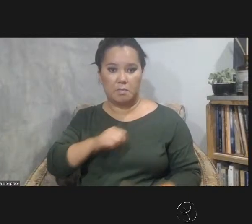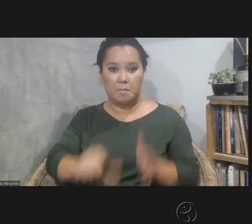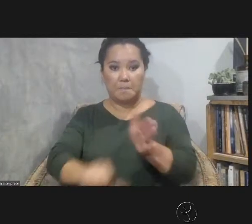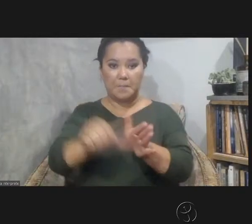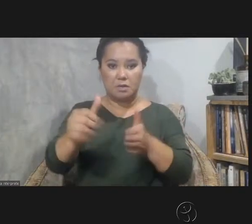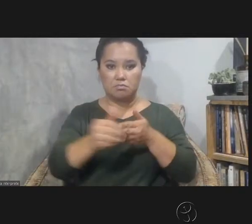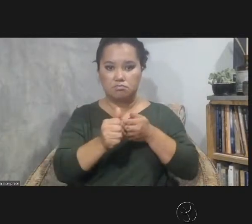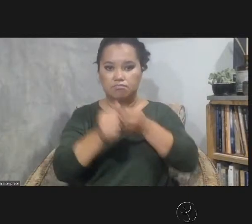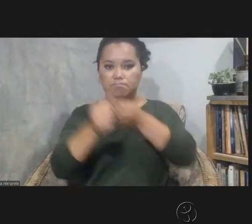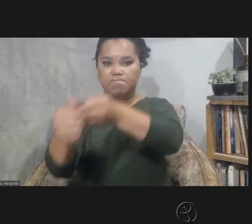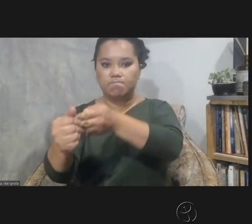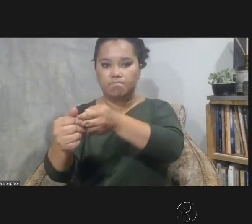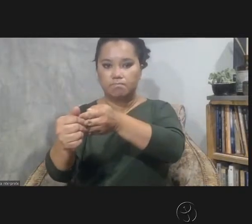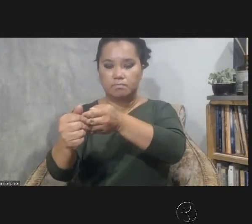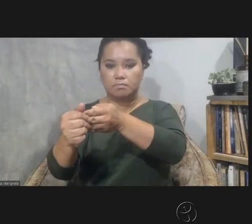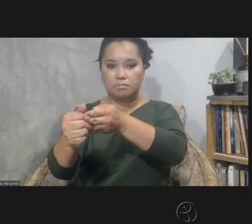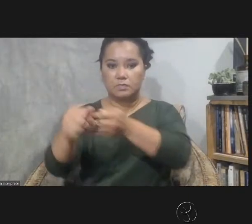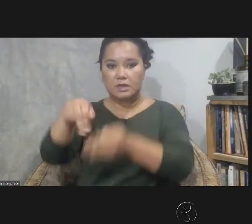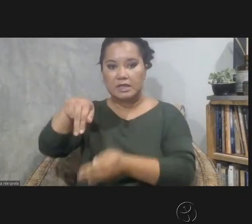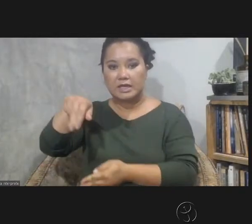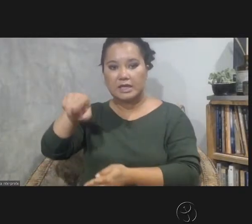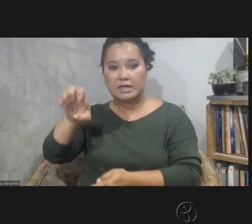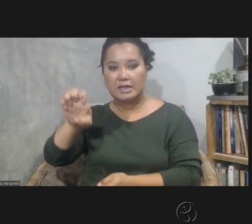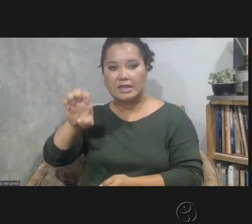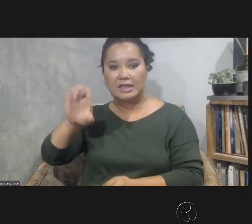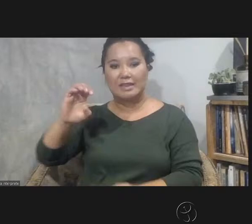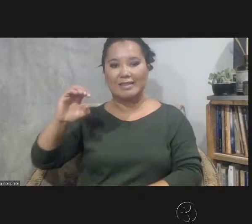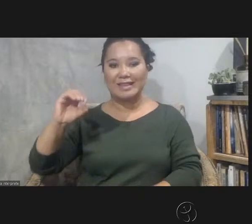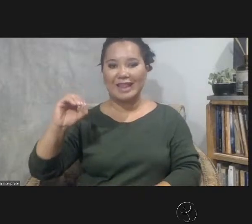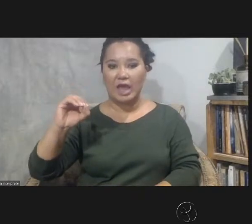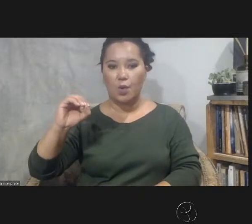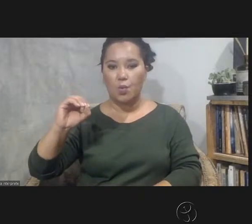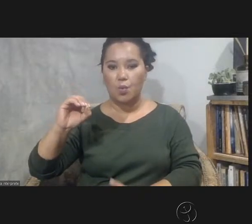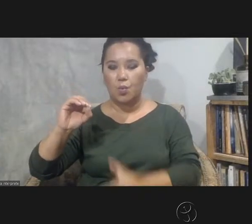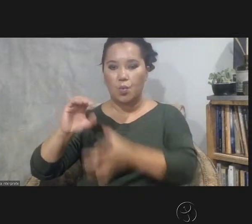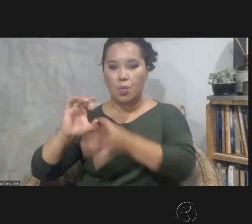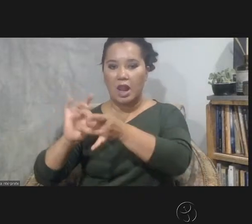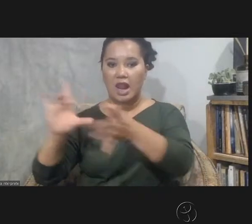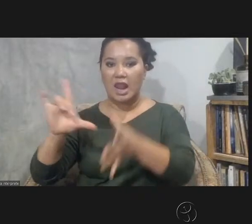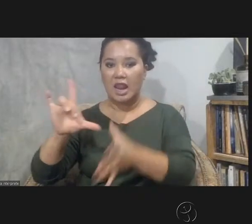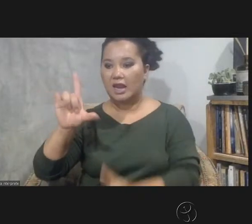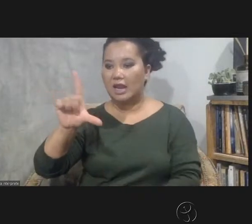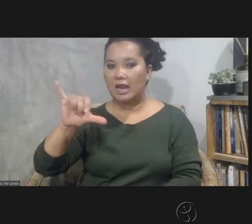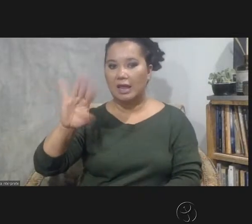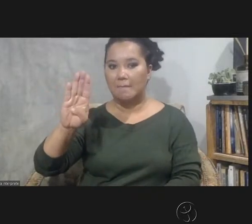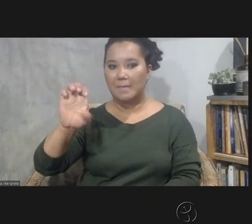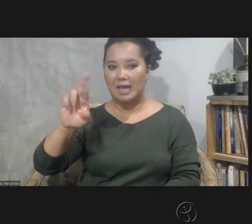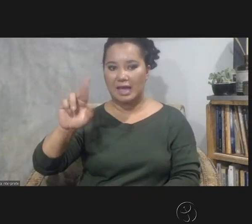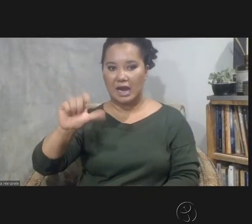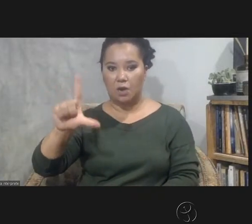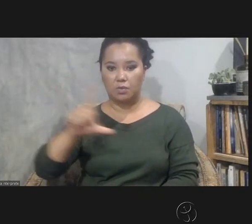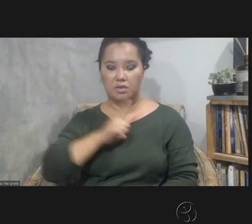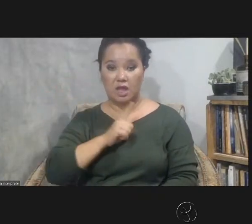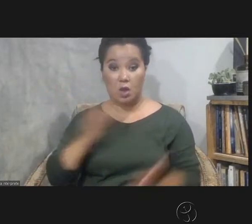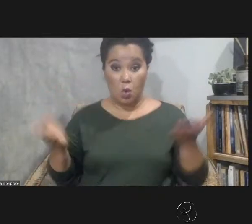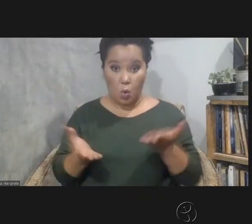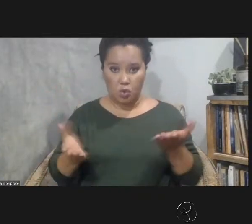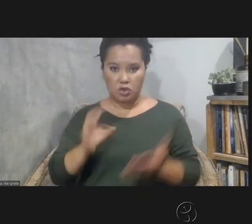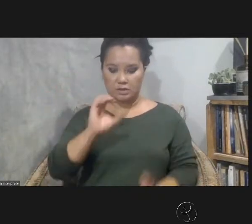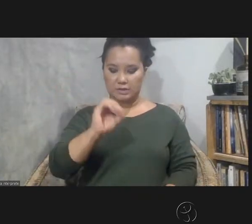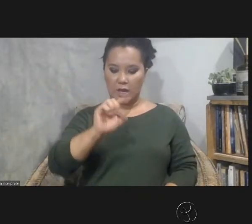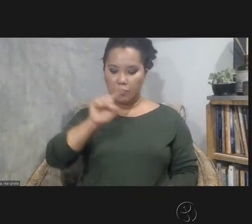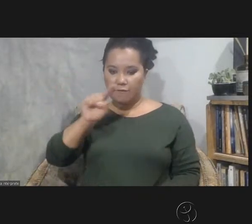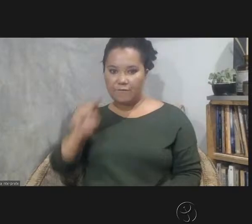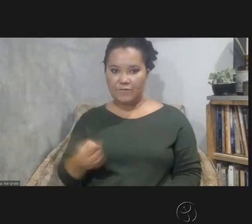atualmente 0,1% da população, não 1%, mas 0,1% da população